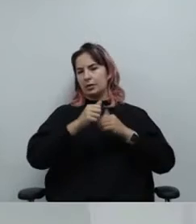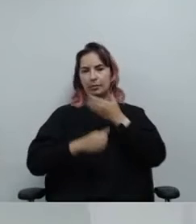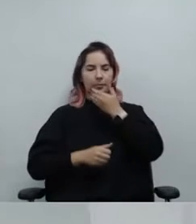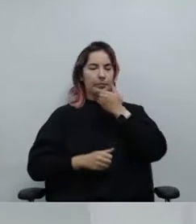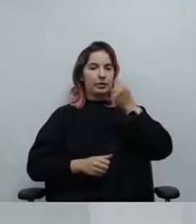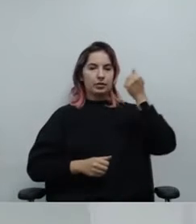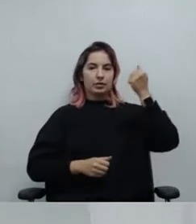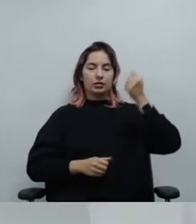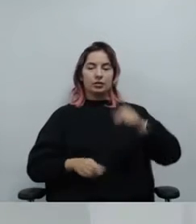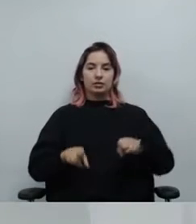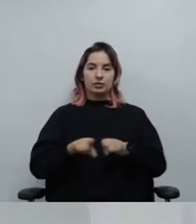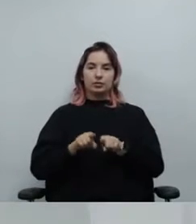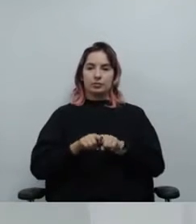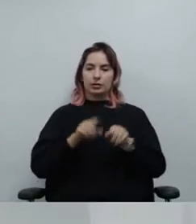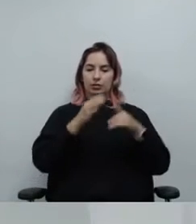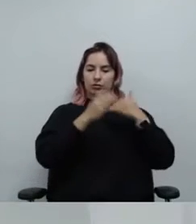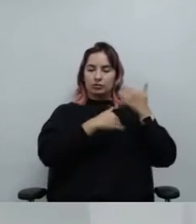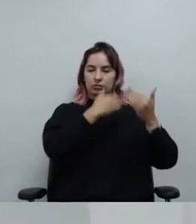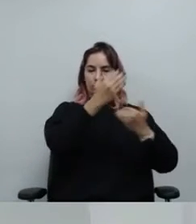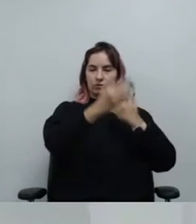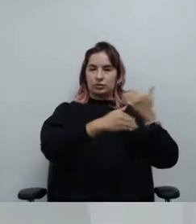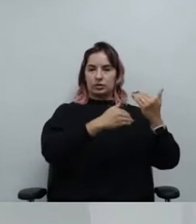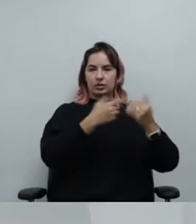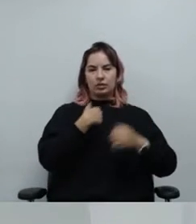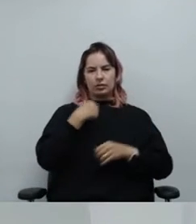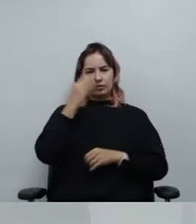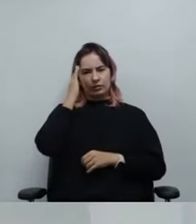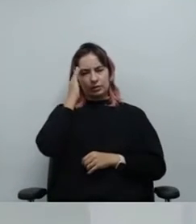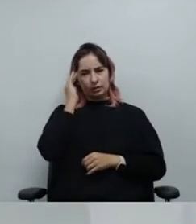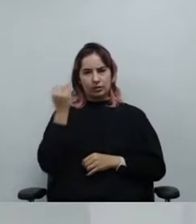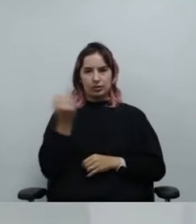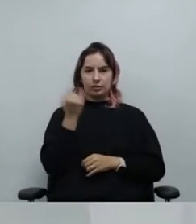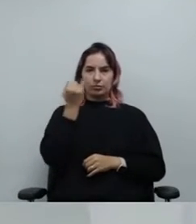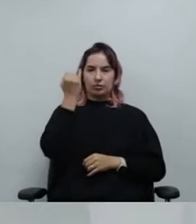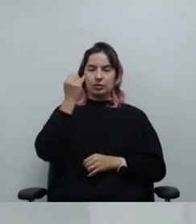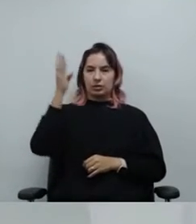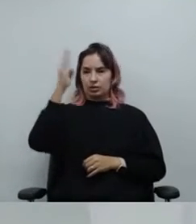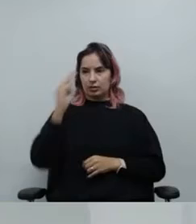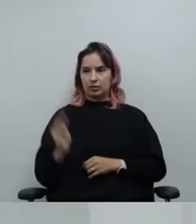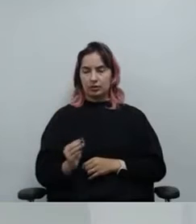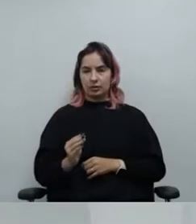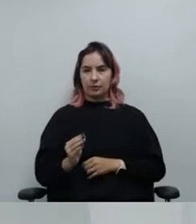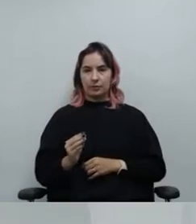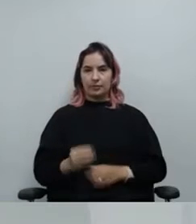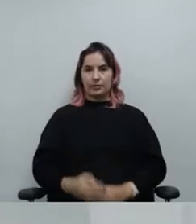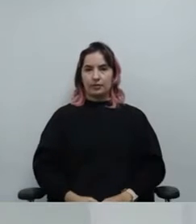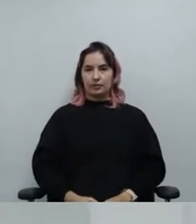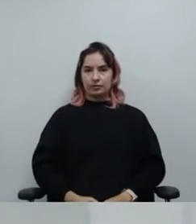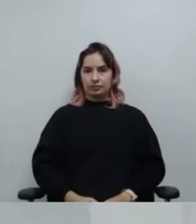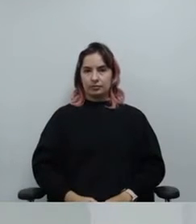vai continuar crescendo e tendo sua relevância nacional sempre